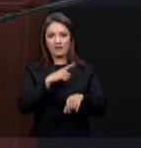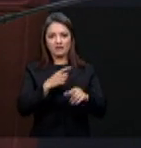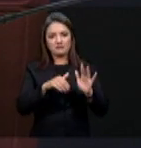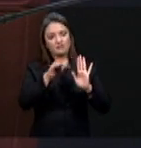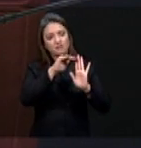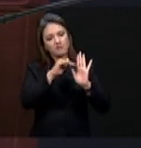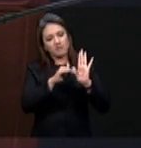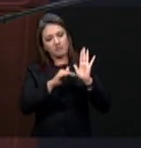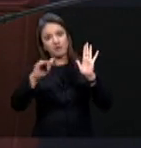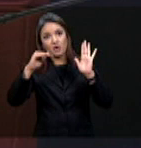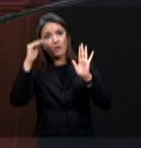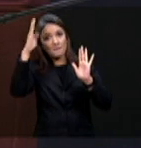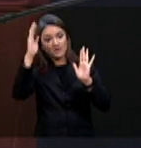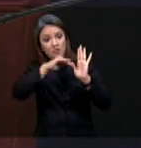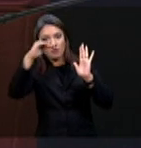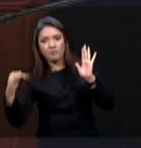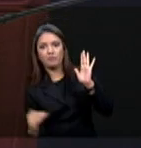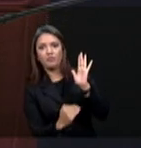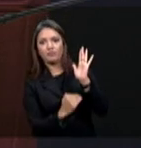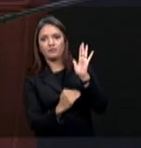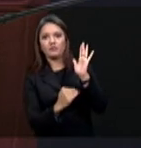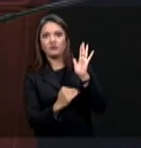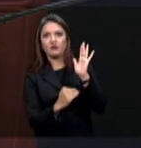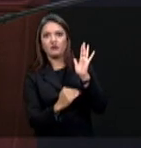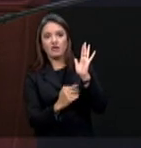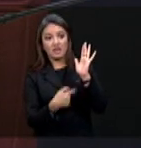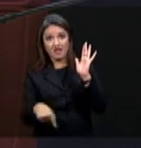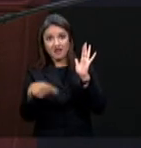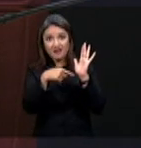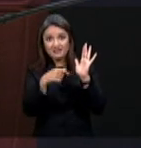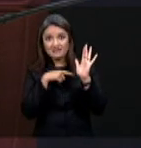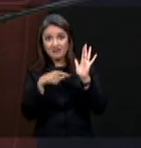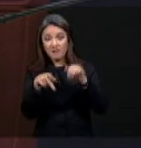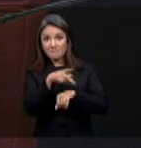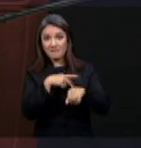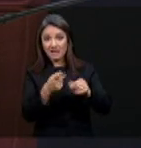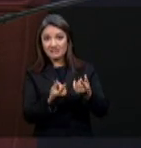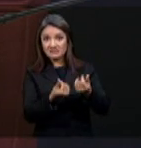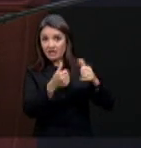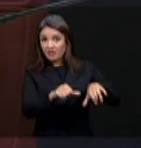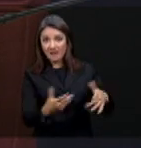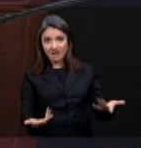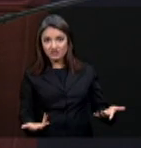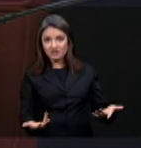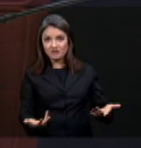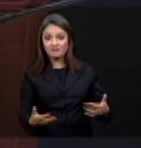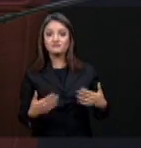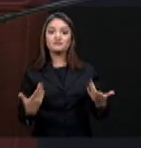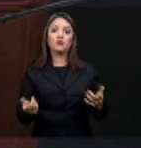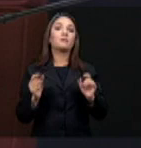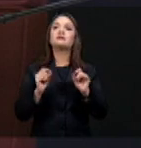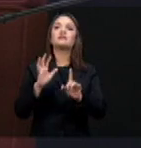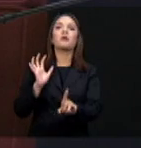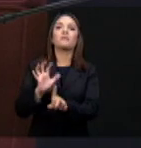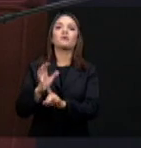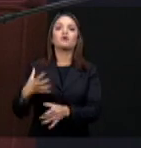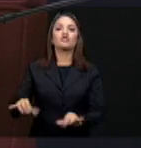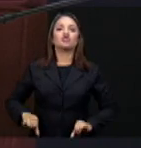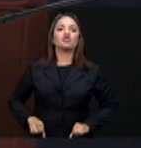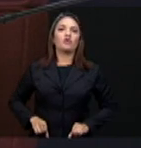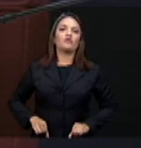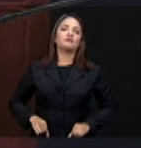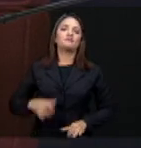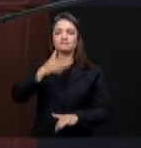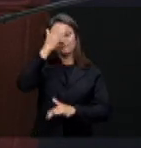muito inferior ao brasileiro muito inferior Ah e quem é mais impactado por essa situação claro que são os brasileiros